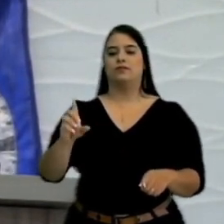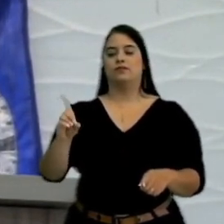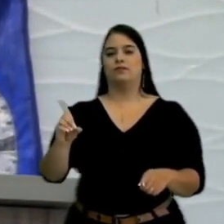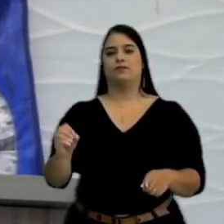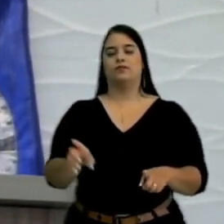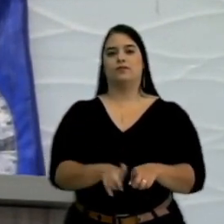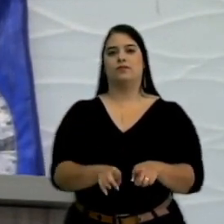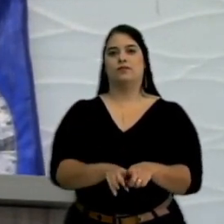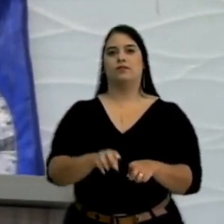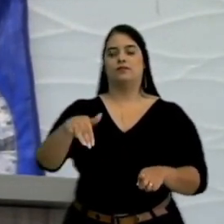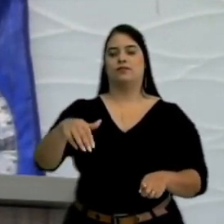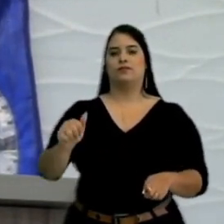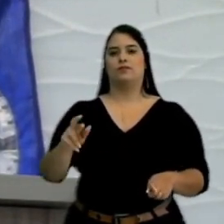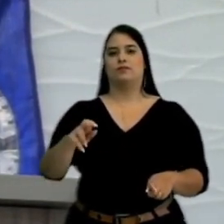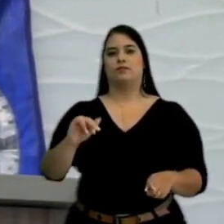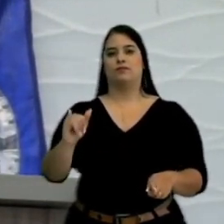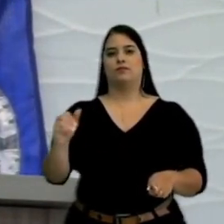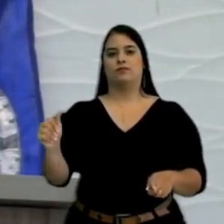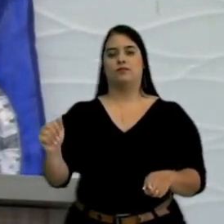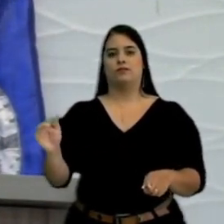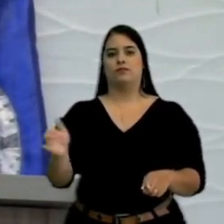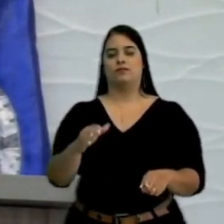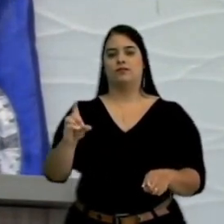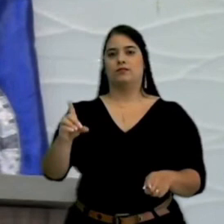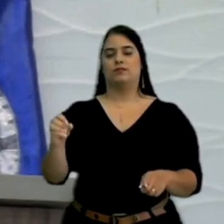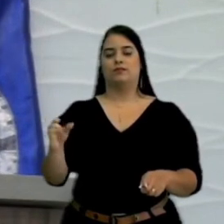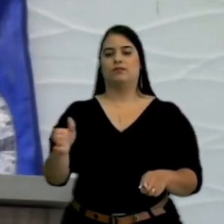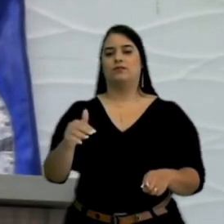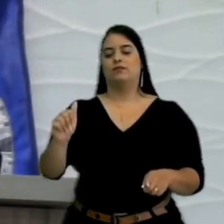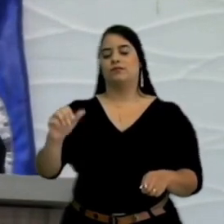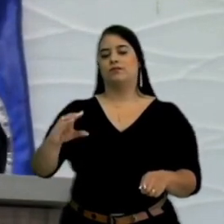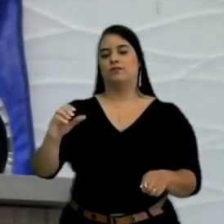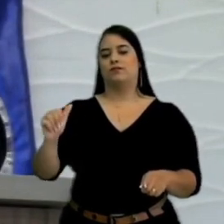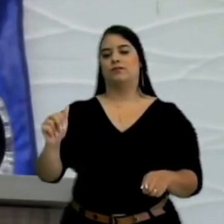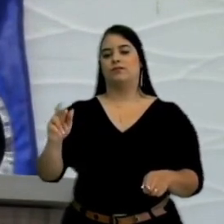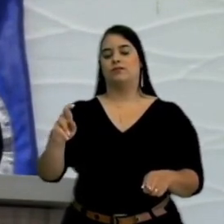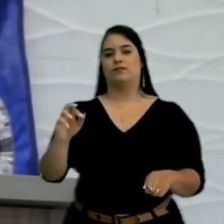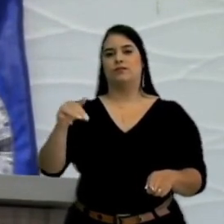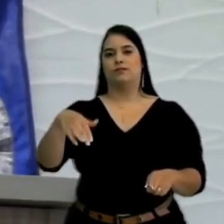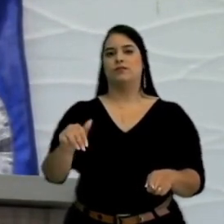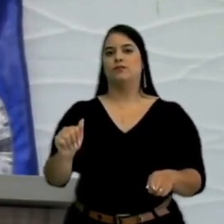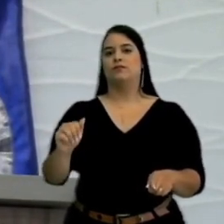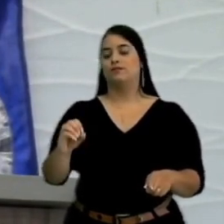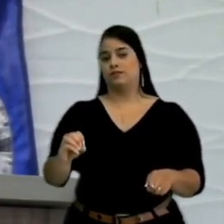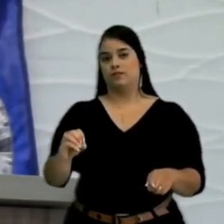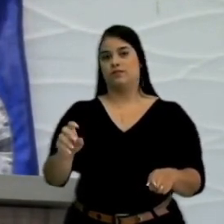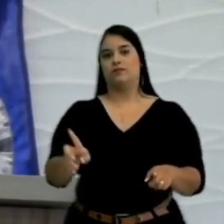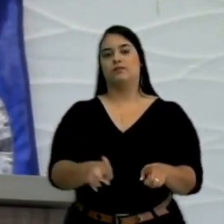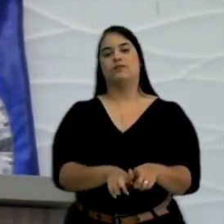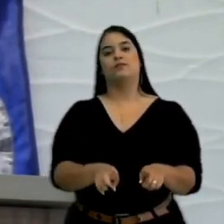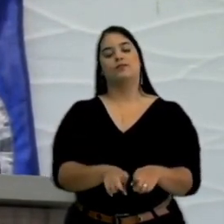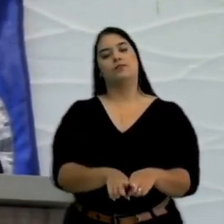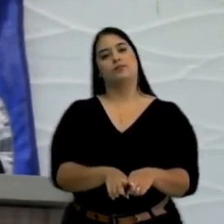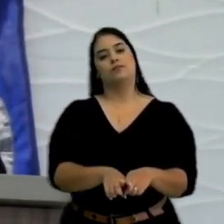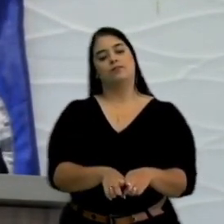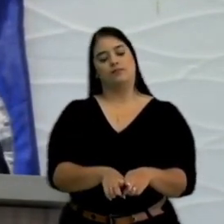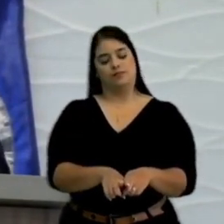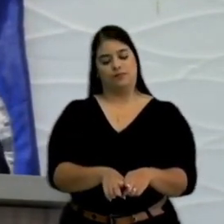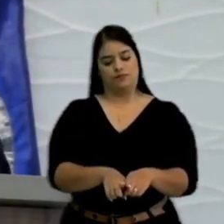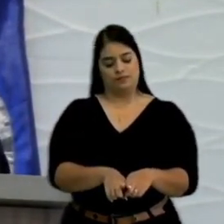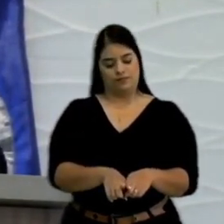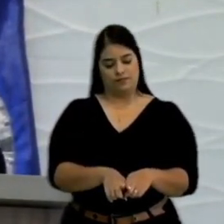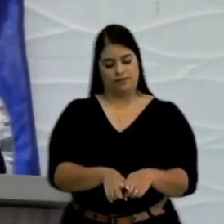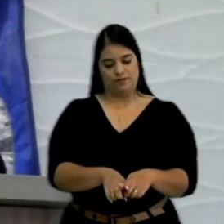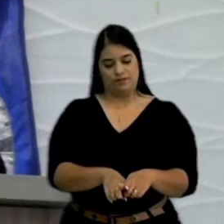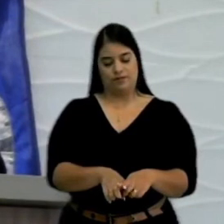Maria do Carmo Manso, conhecido como Carminha, né? Esposa de Marco Manso. E também, né? Coloquei